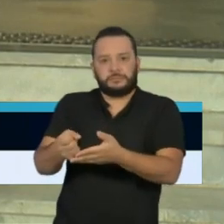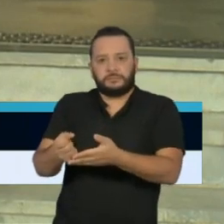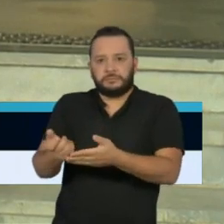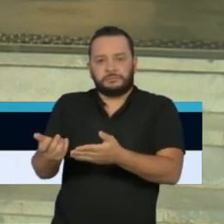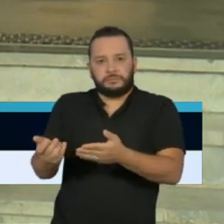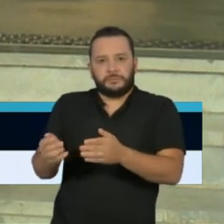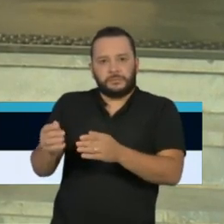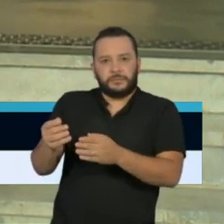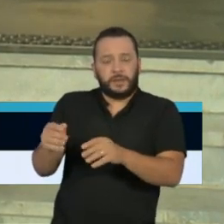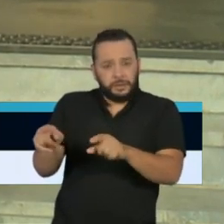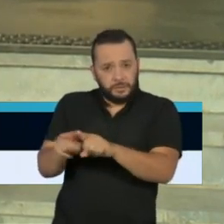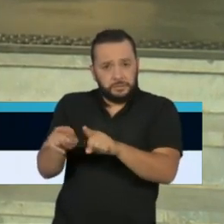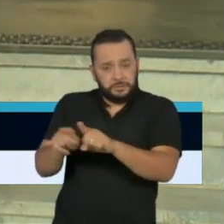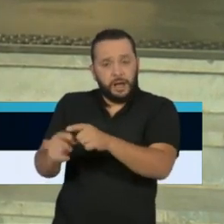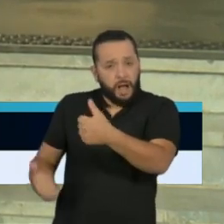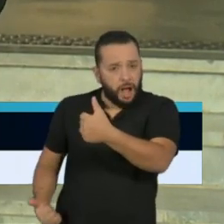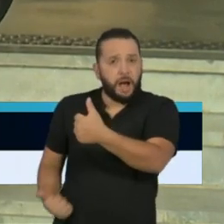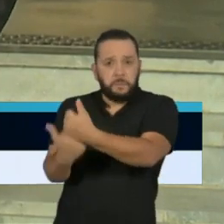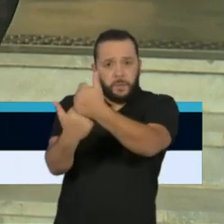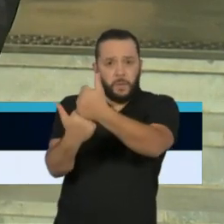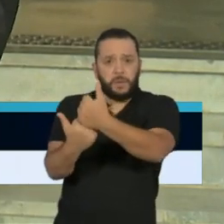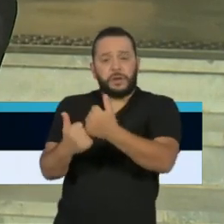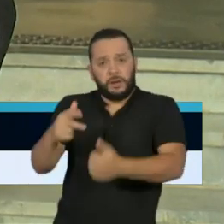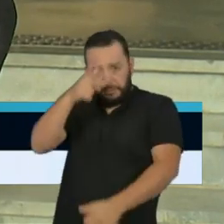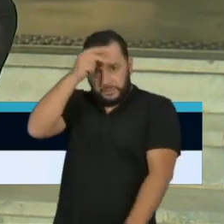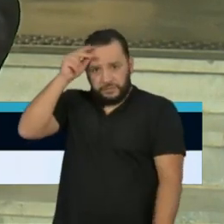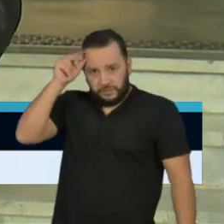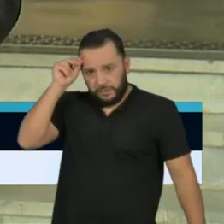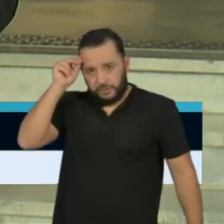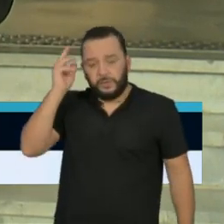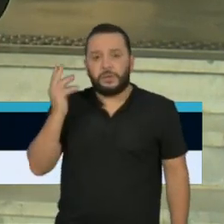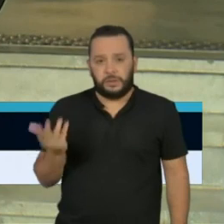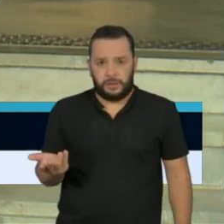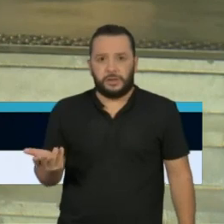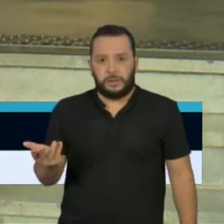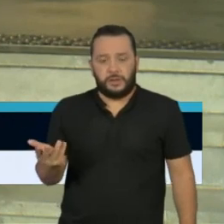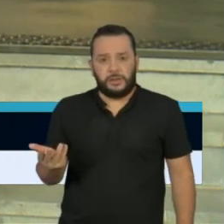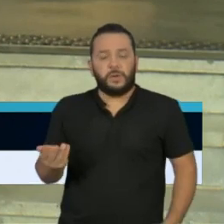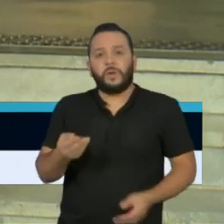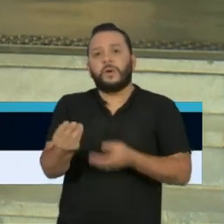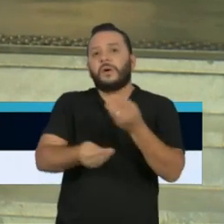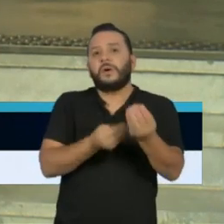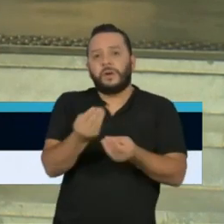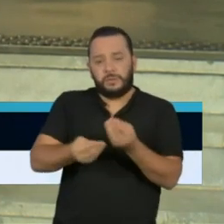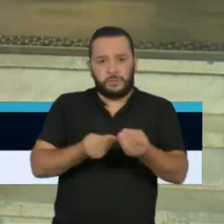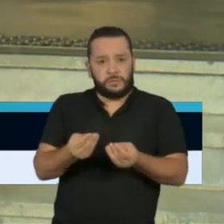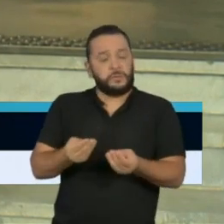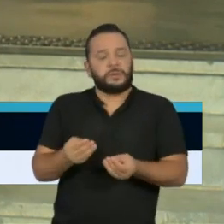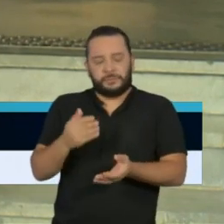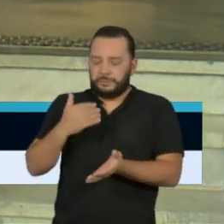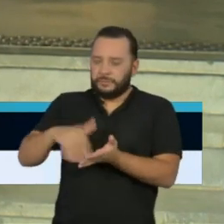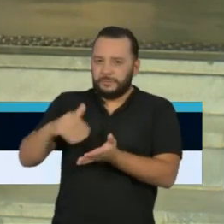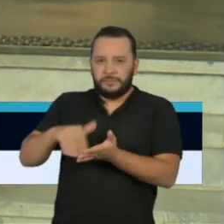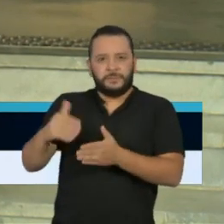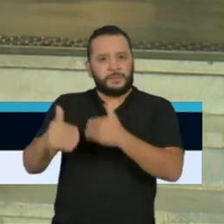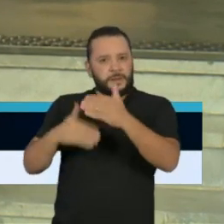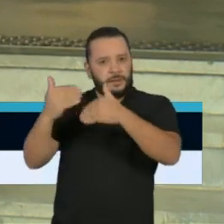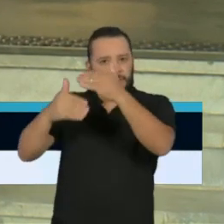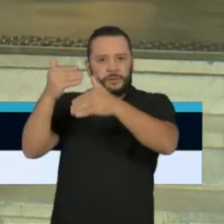todo um apoio às prefeituras por meio da Secretaria de